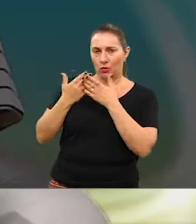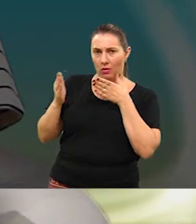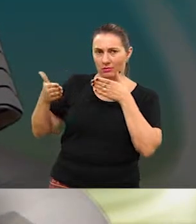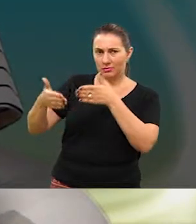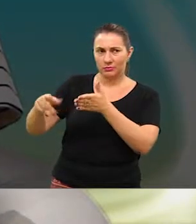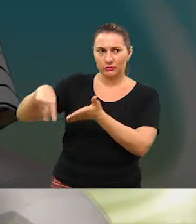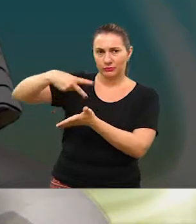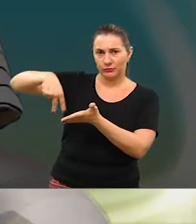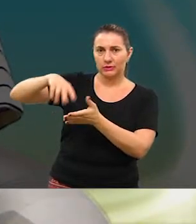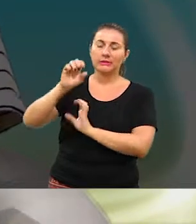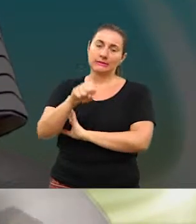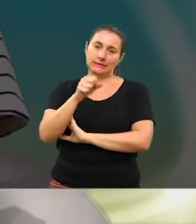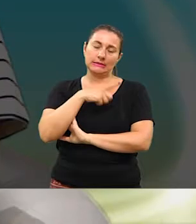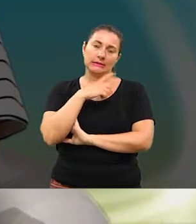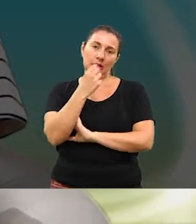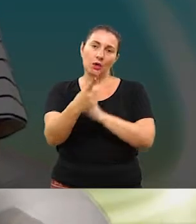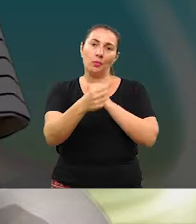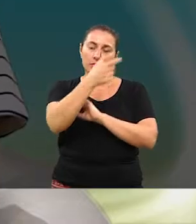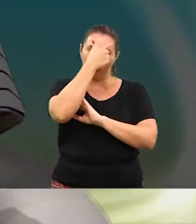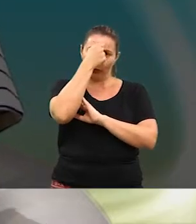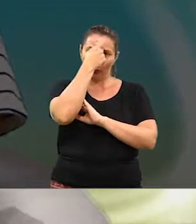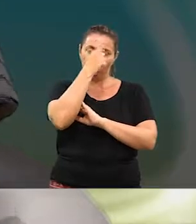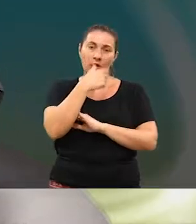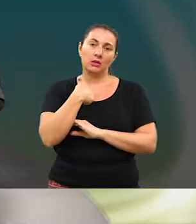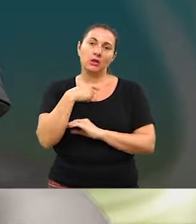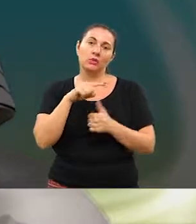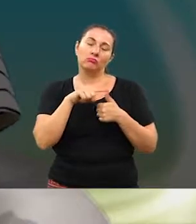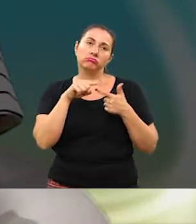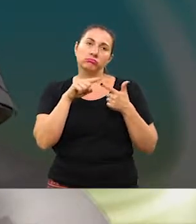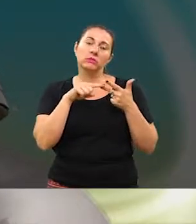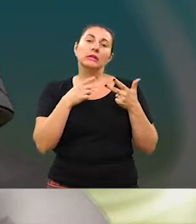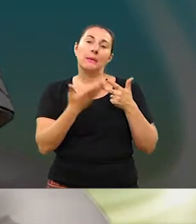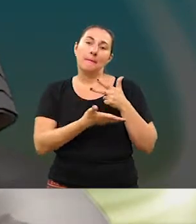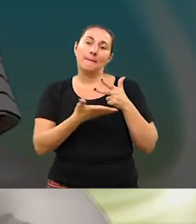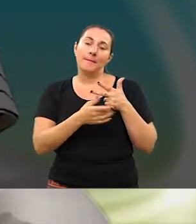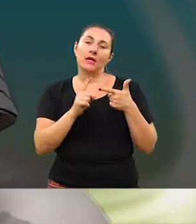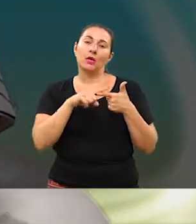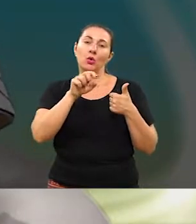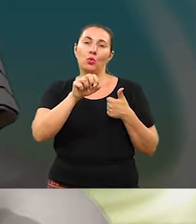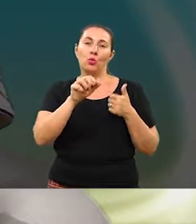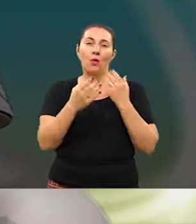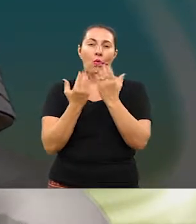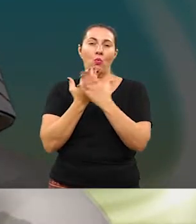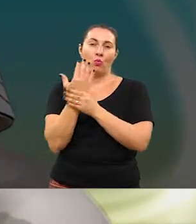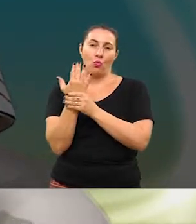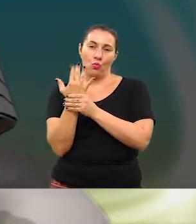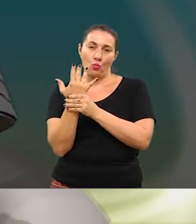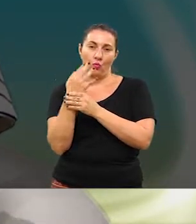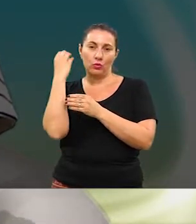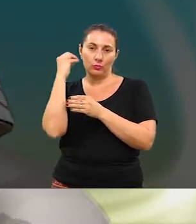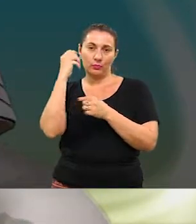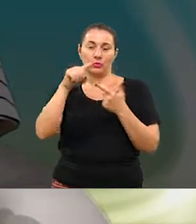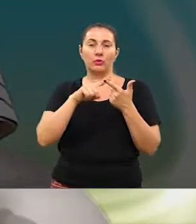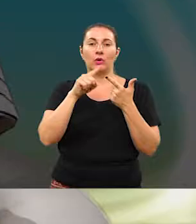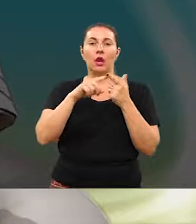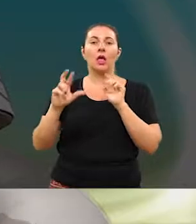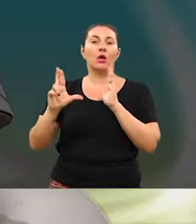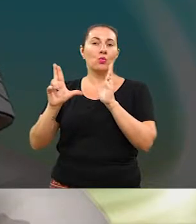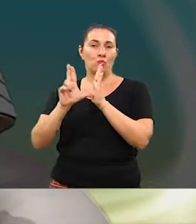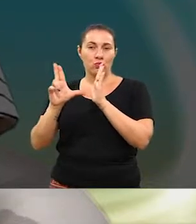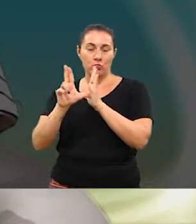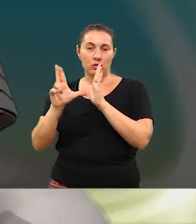Isso. Então, existem algumas faculdades, né? Eu tenho três, assim, pra citar, basicamente. Tem a URCS, que tem formação em dança. A